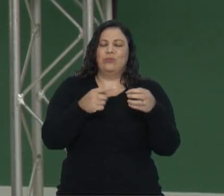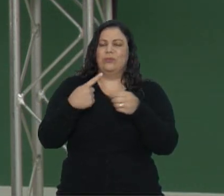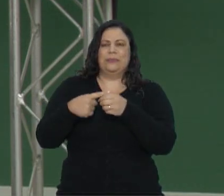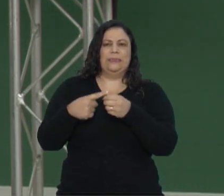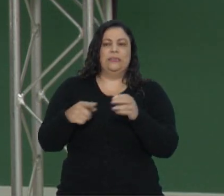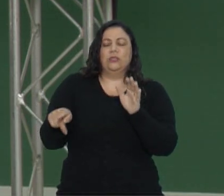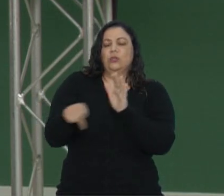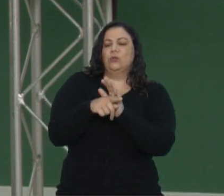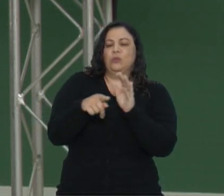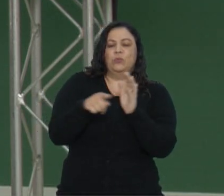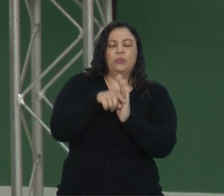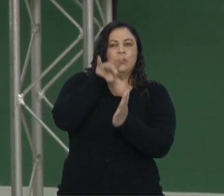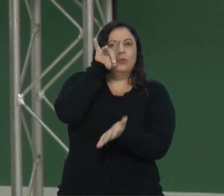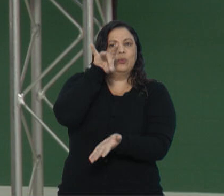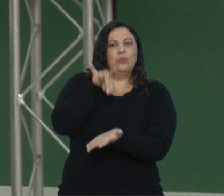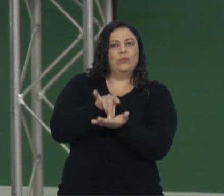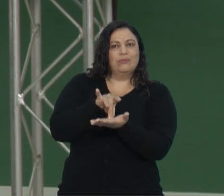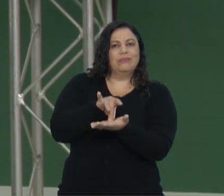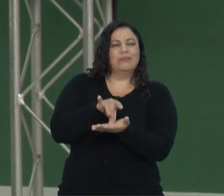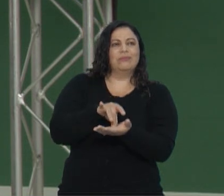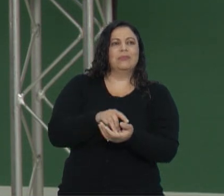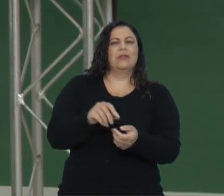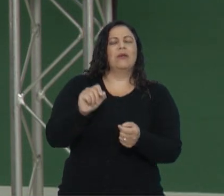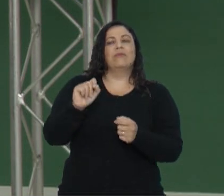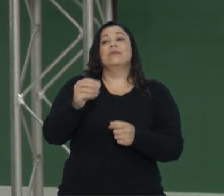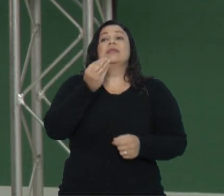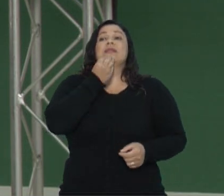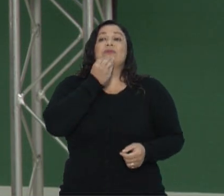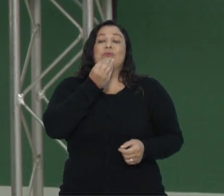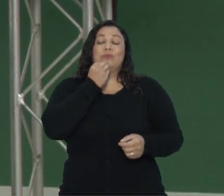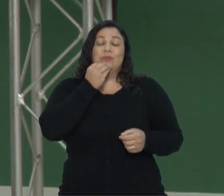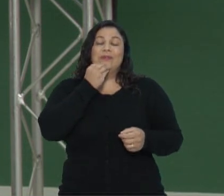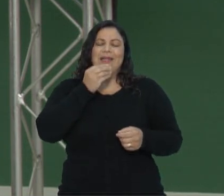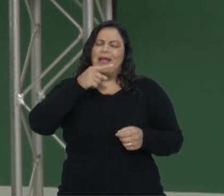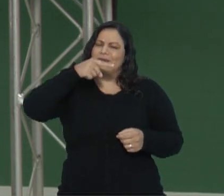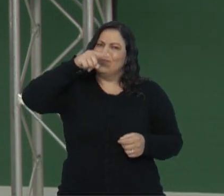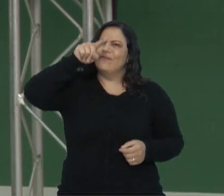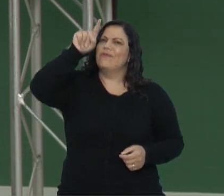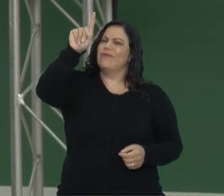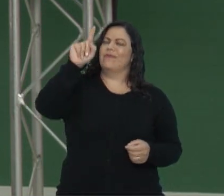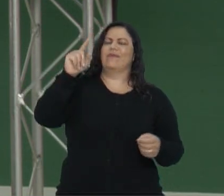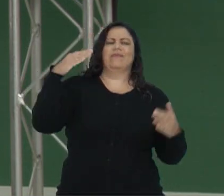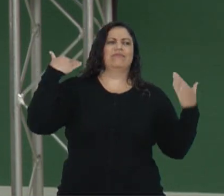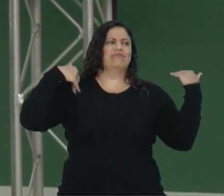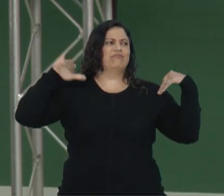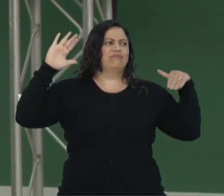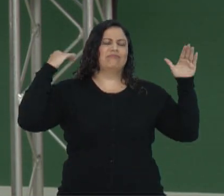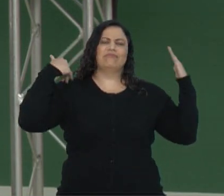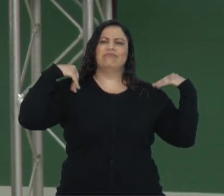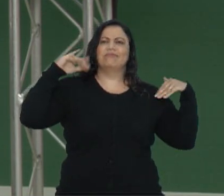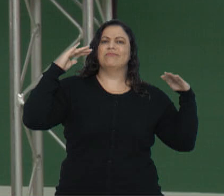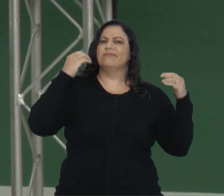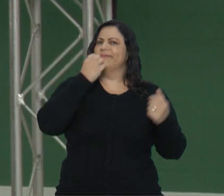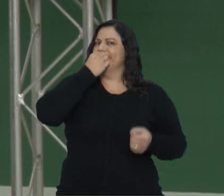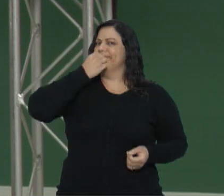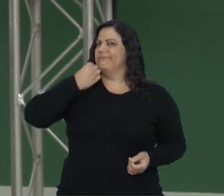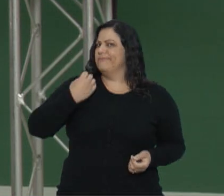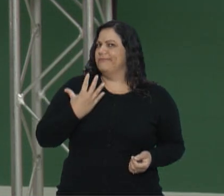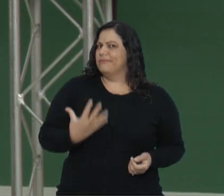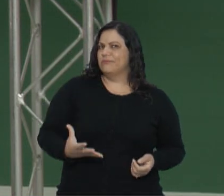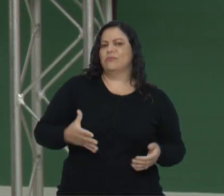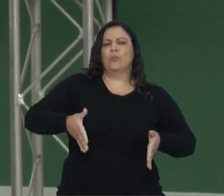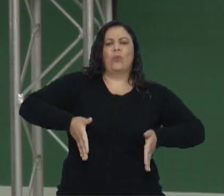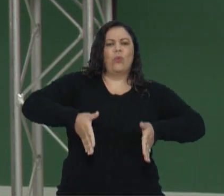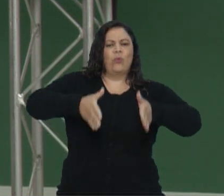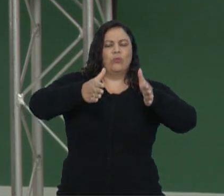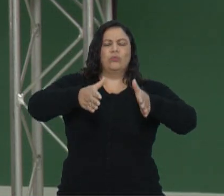que estão lá. Quem teve a oportunidade de ir, ou quem não teve ainda, vai, é um passeio maravilhoso ali sobre a região